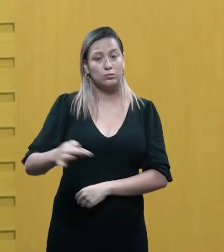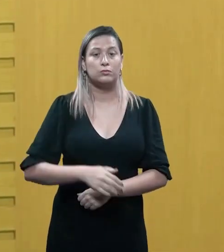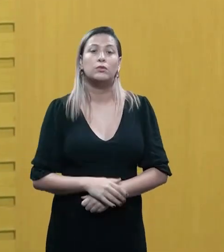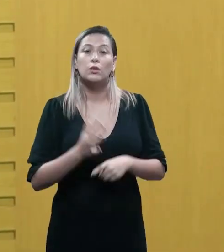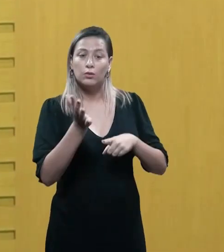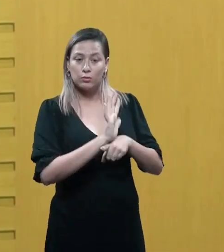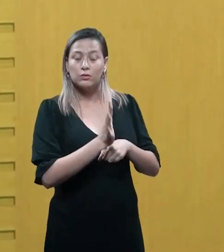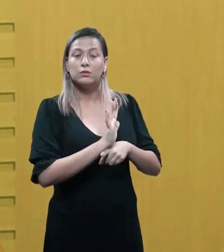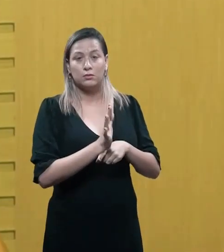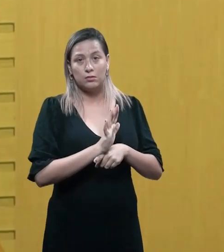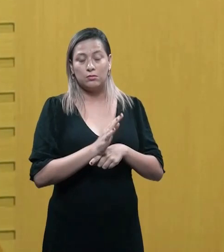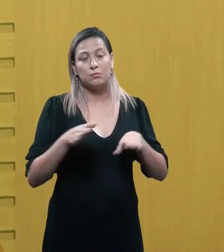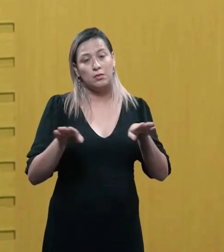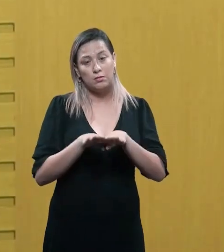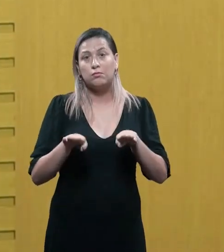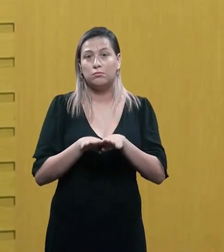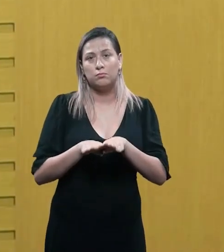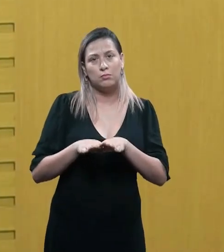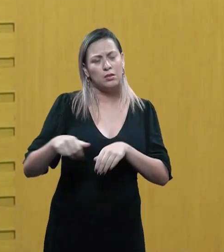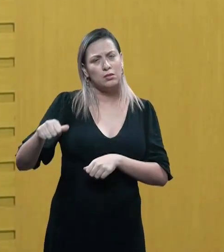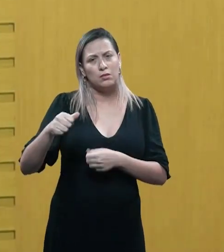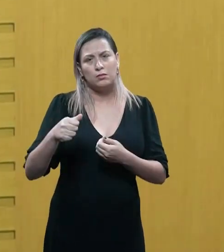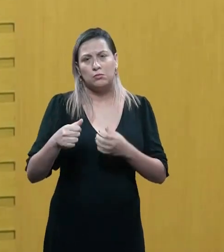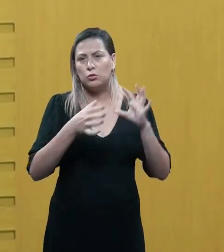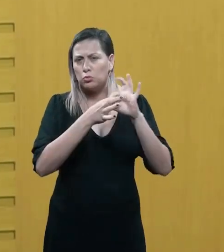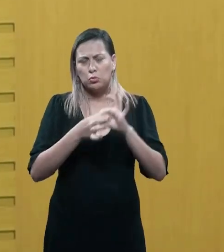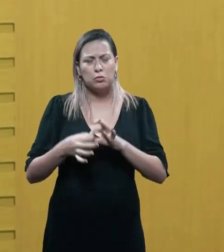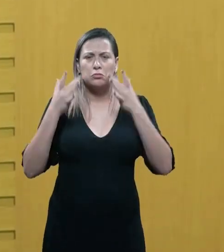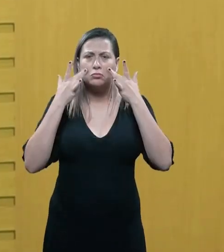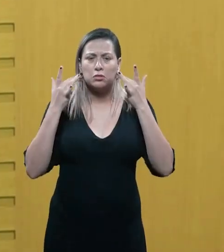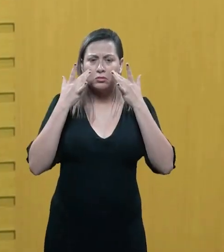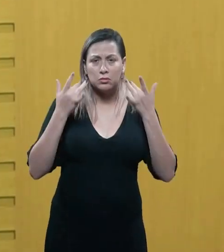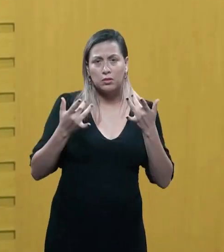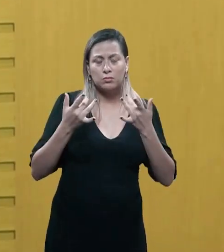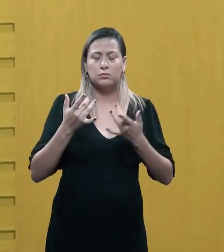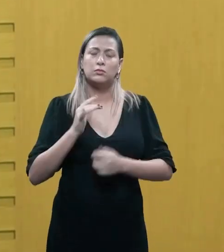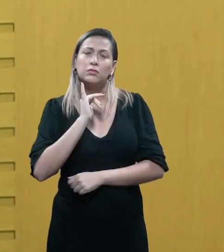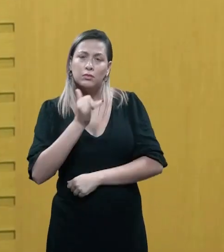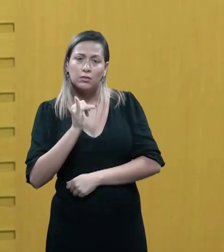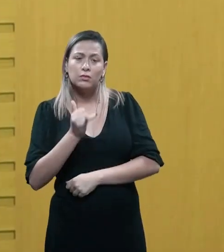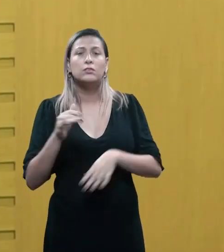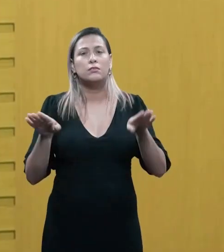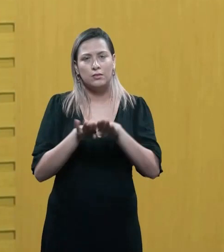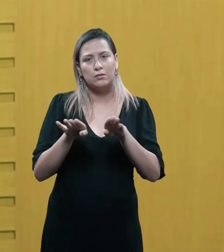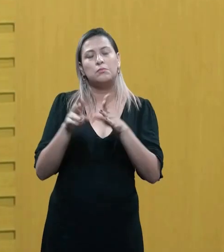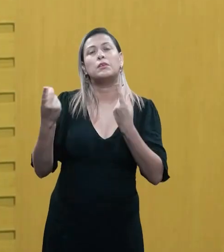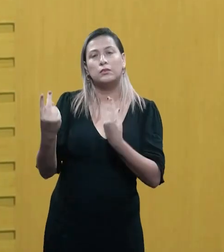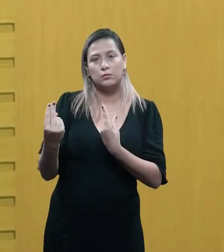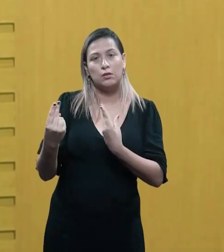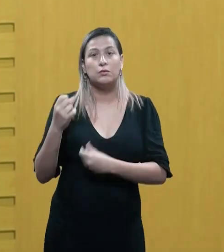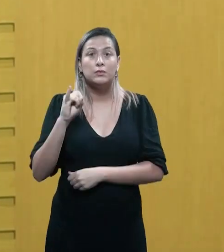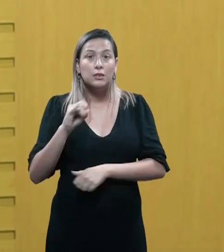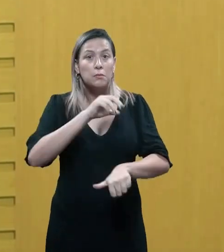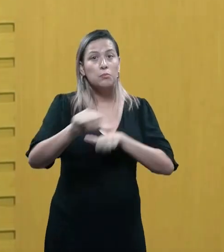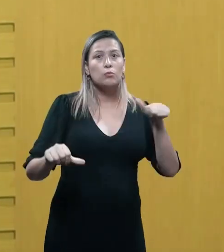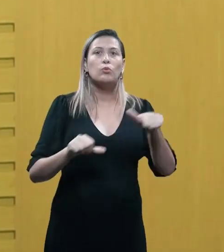Com o cinema ou, de maneira geral, com as artes da narratologia, as artes narrativas, funciona da mesma